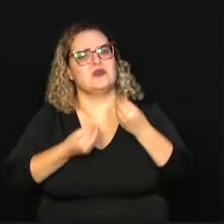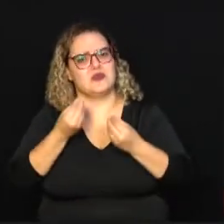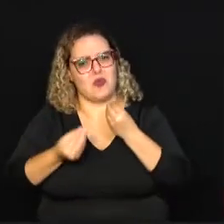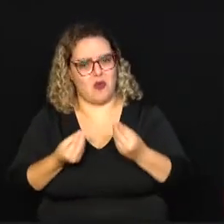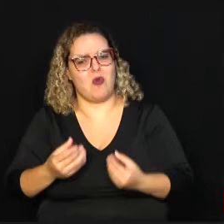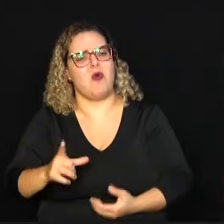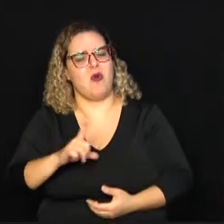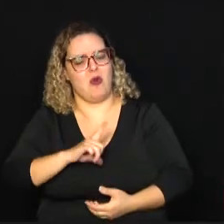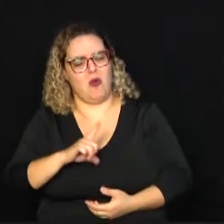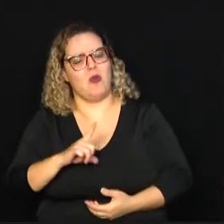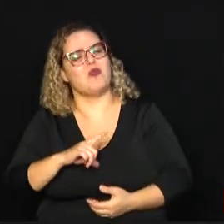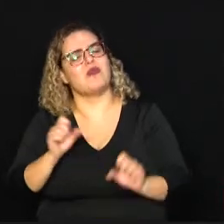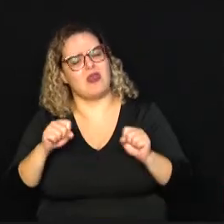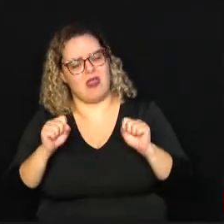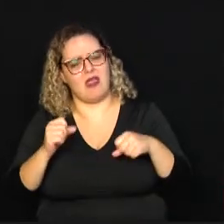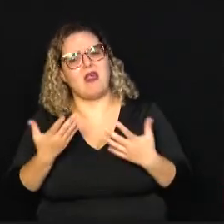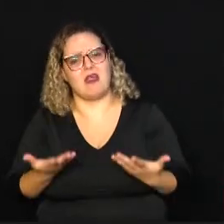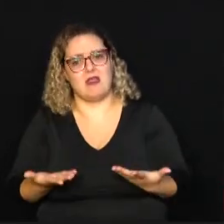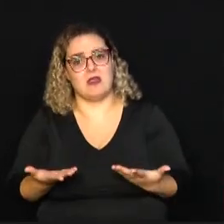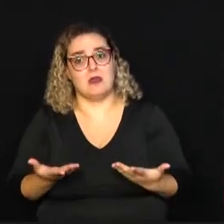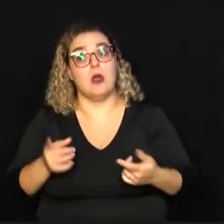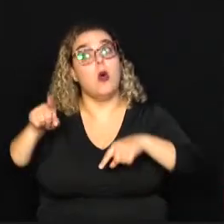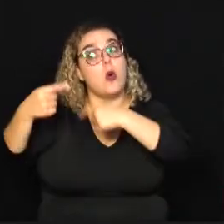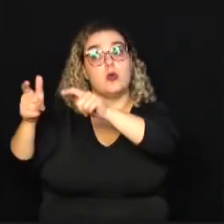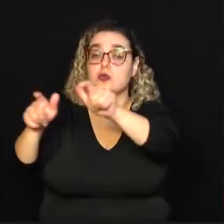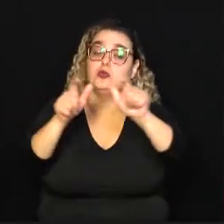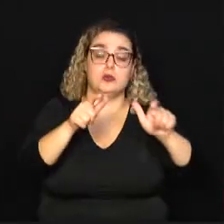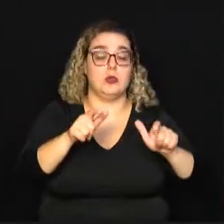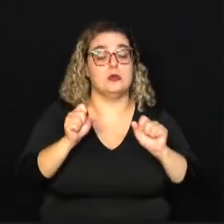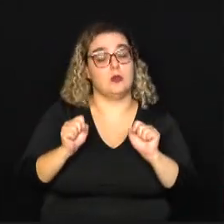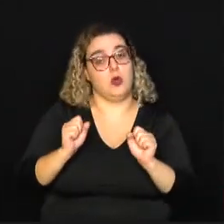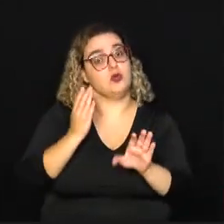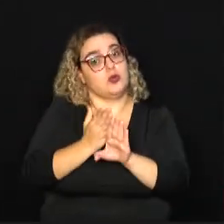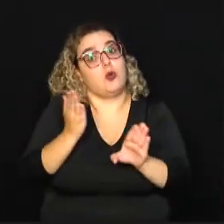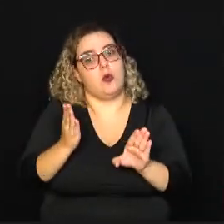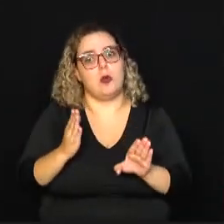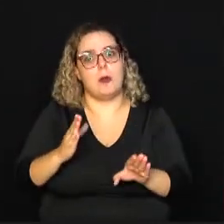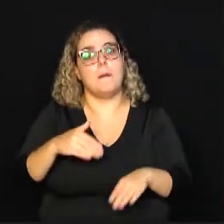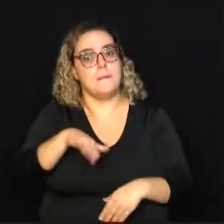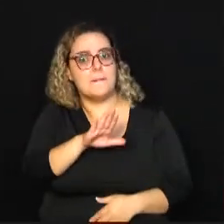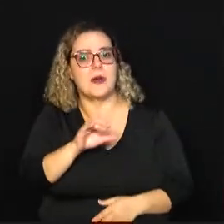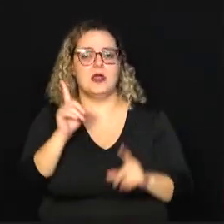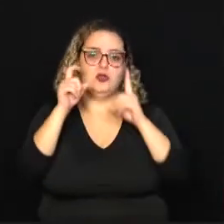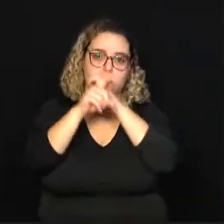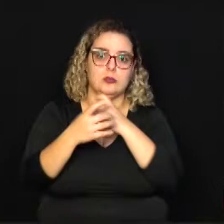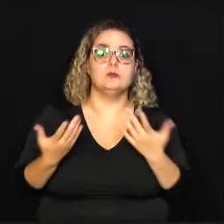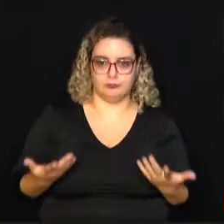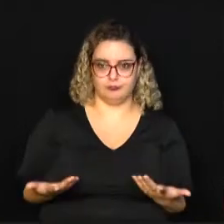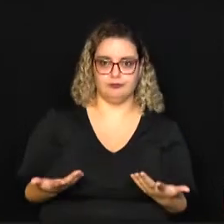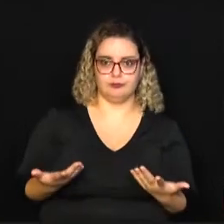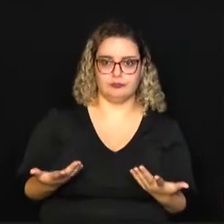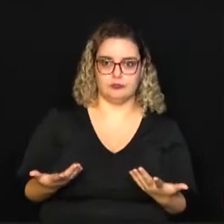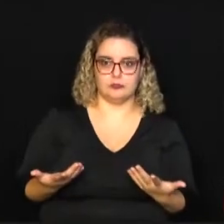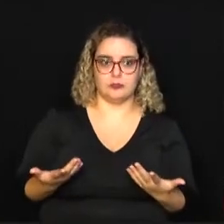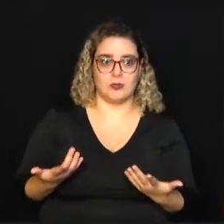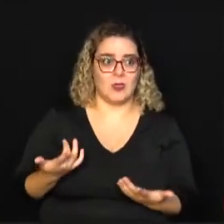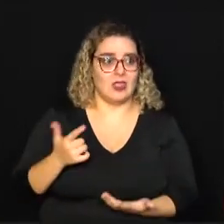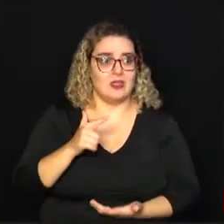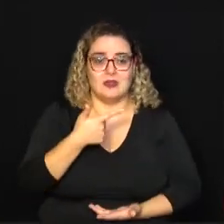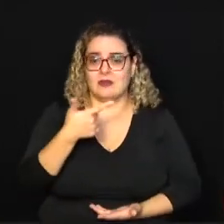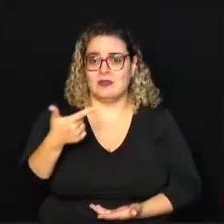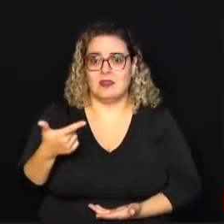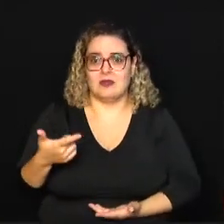diferentemente de outros lugares que podem encontrar mais dificuldade, né? Então, nesse sentido, feito eu disse assim, não cabe nenhum discurso que